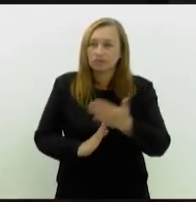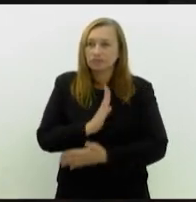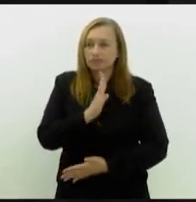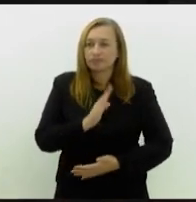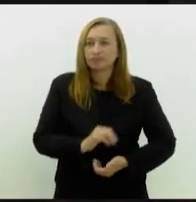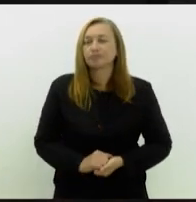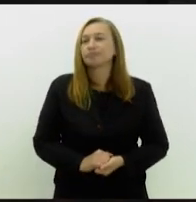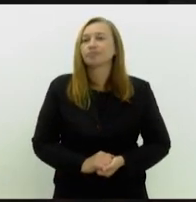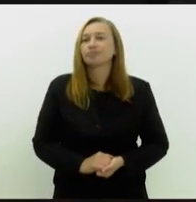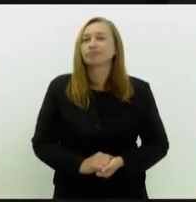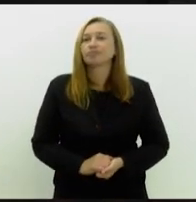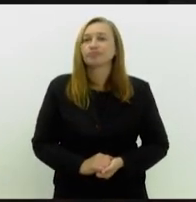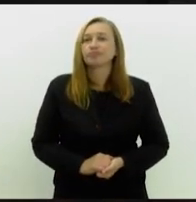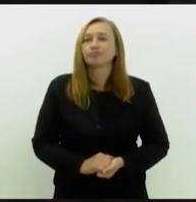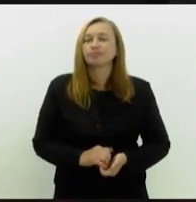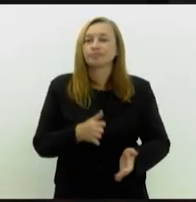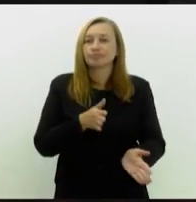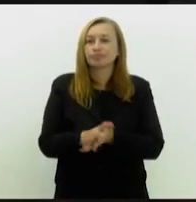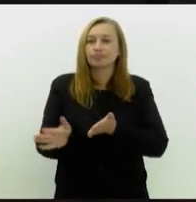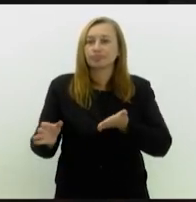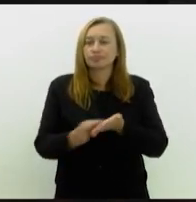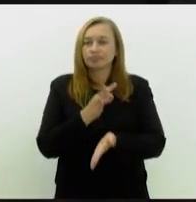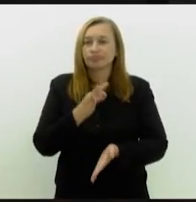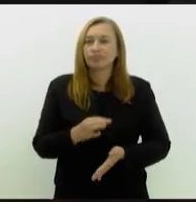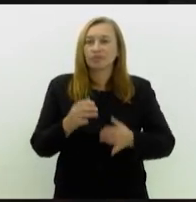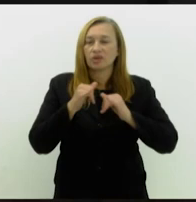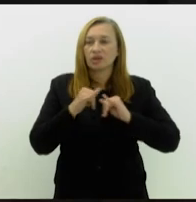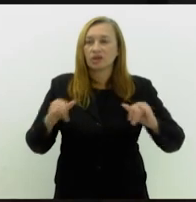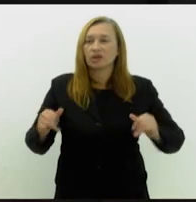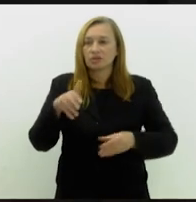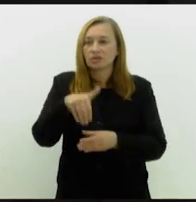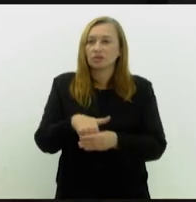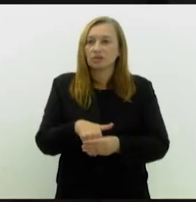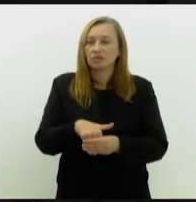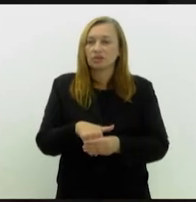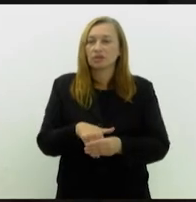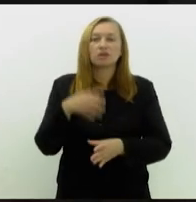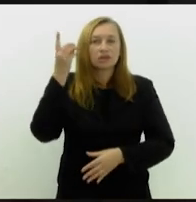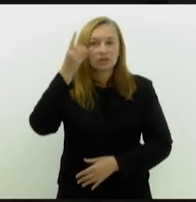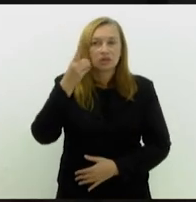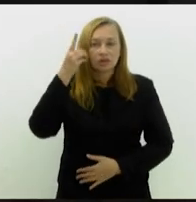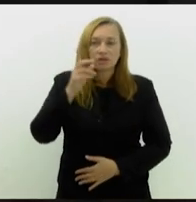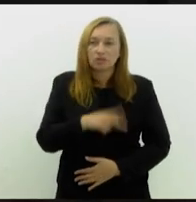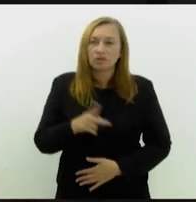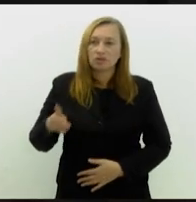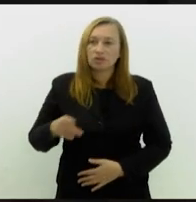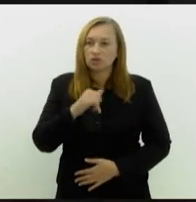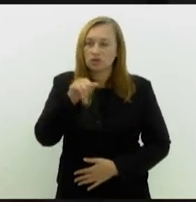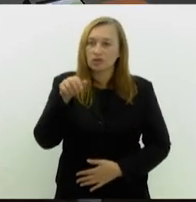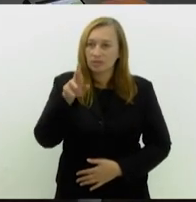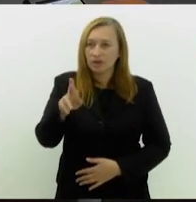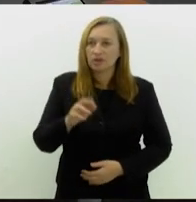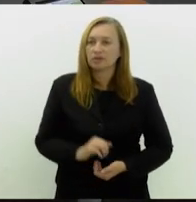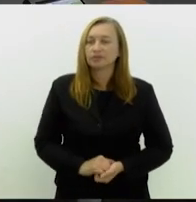comão aprovado vai a publicação para declaração de voto Deputado Professor